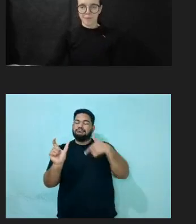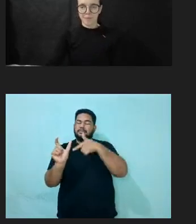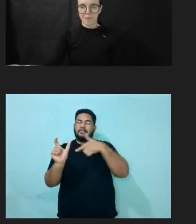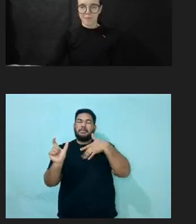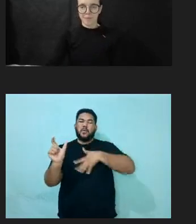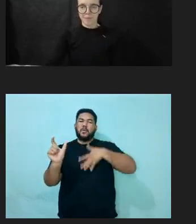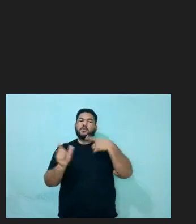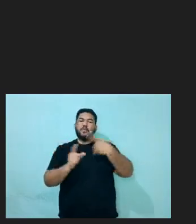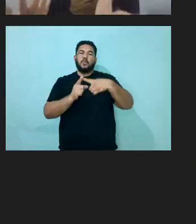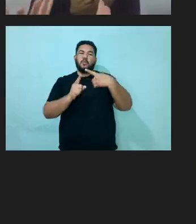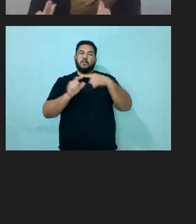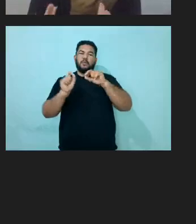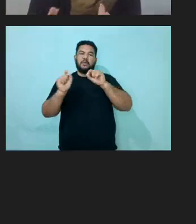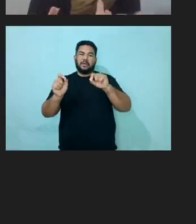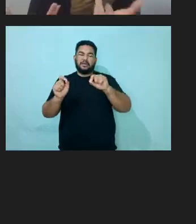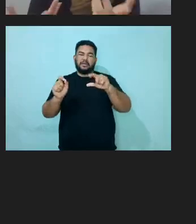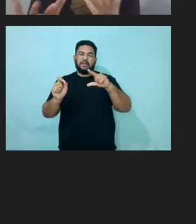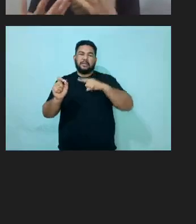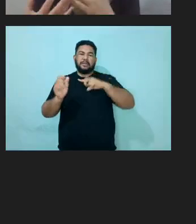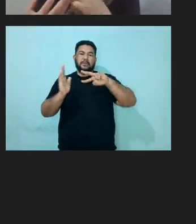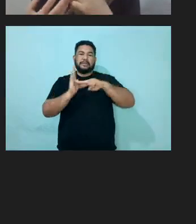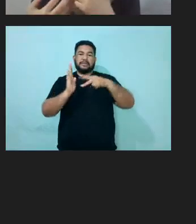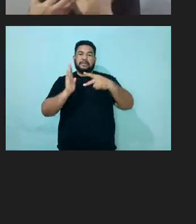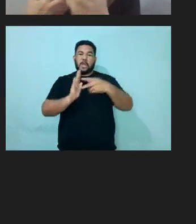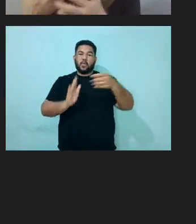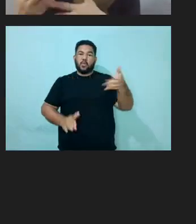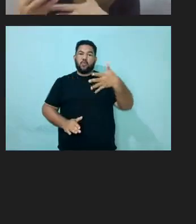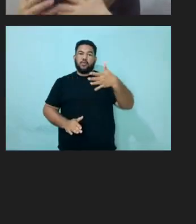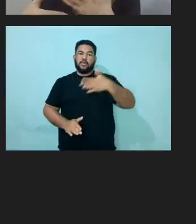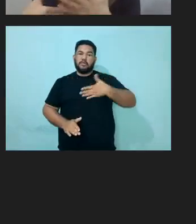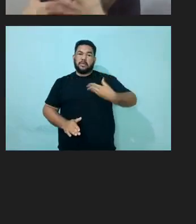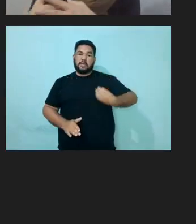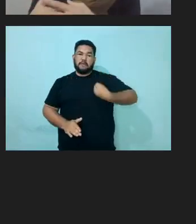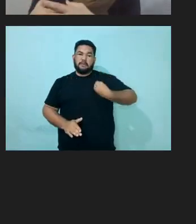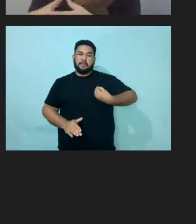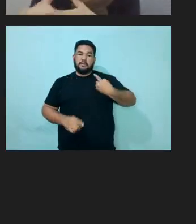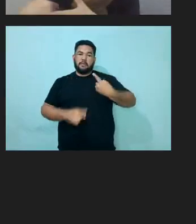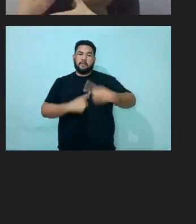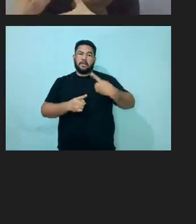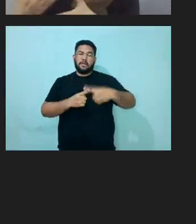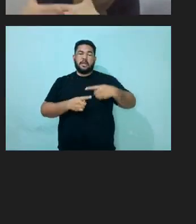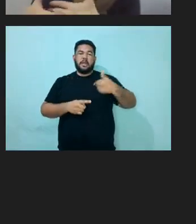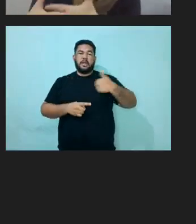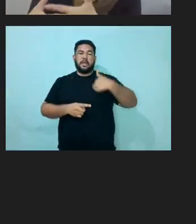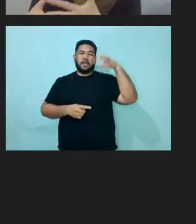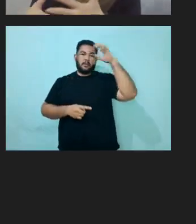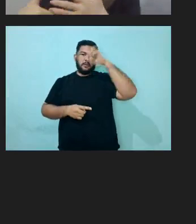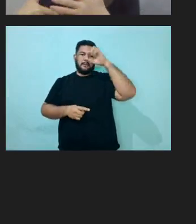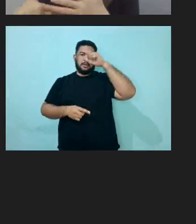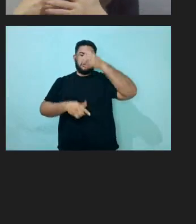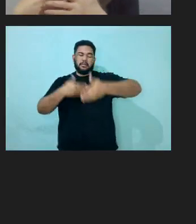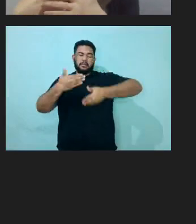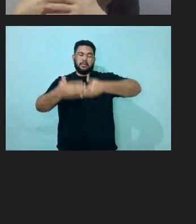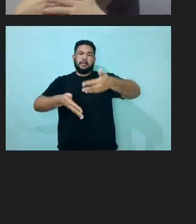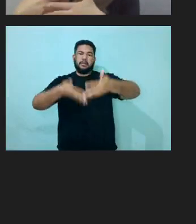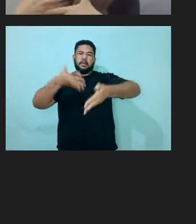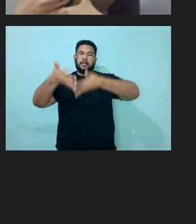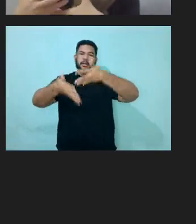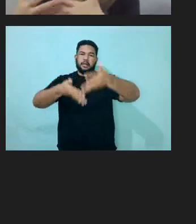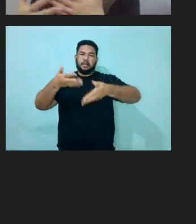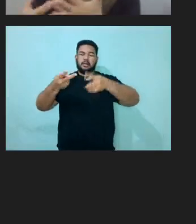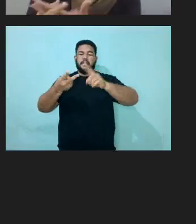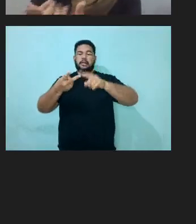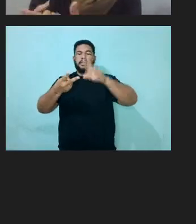ela teve um novo significado para mim quando eu comecei a aprender sobre Libras, sobre cultura surda, sobre os